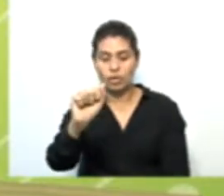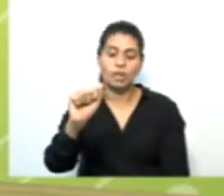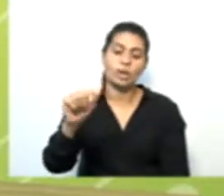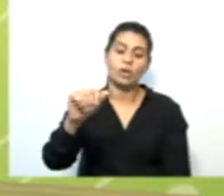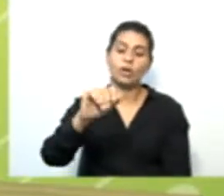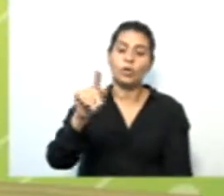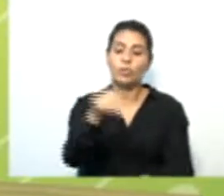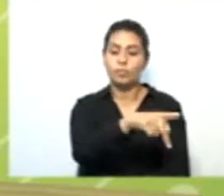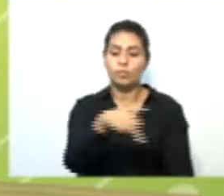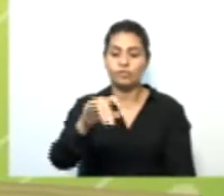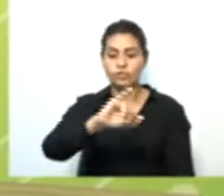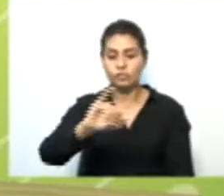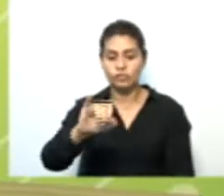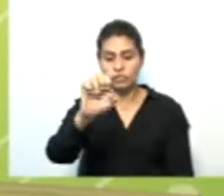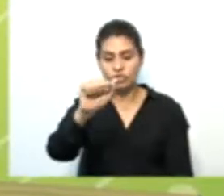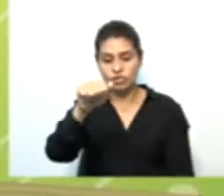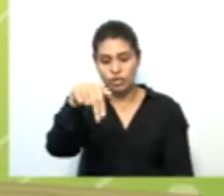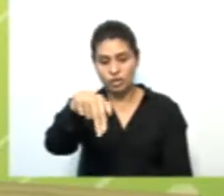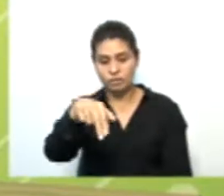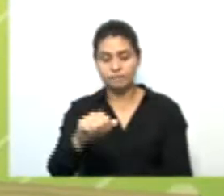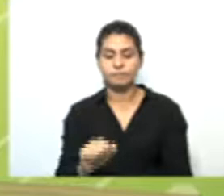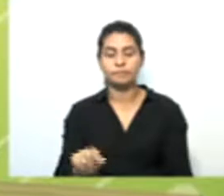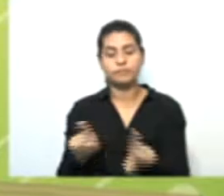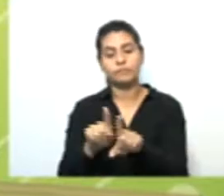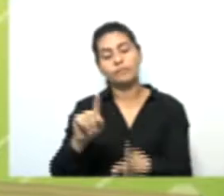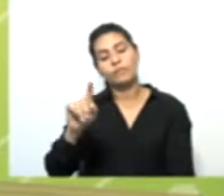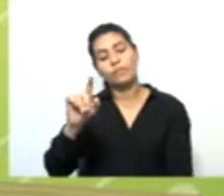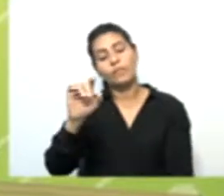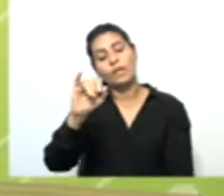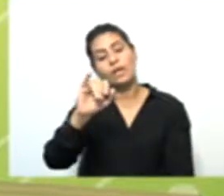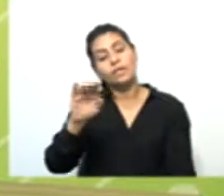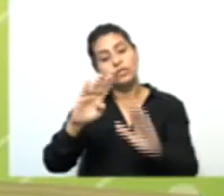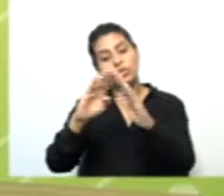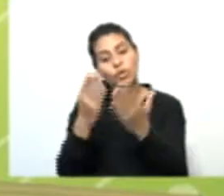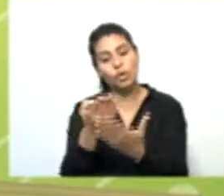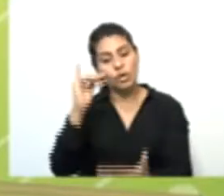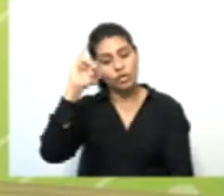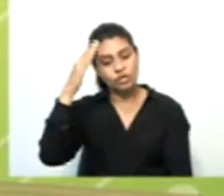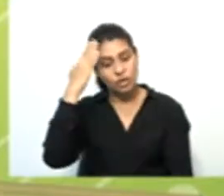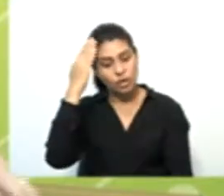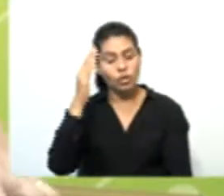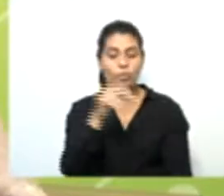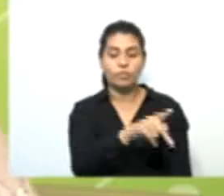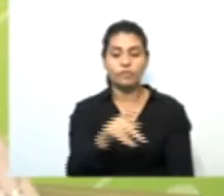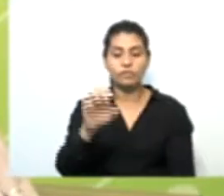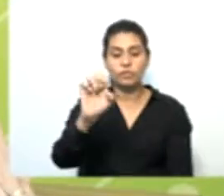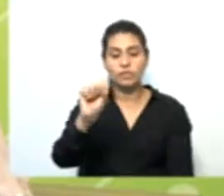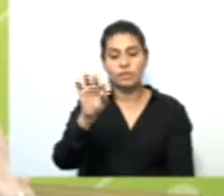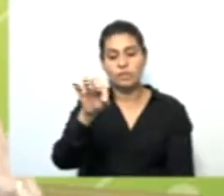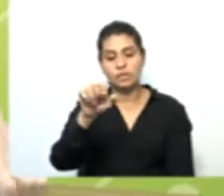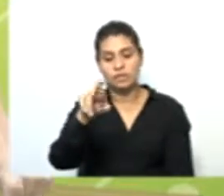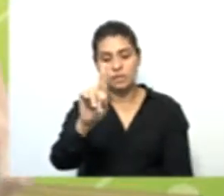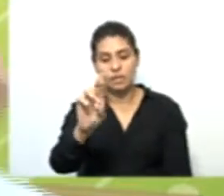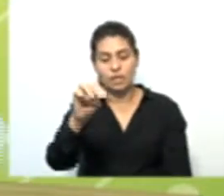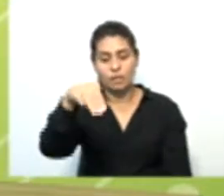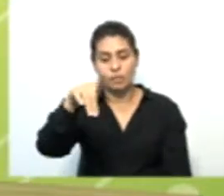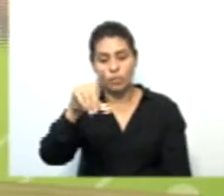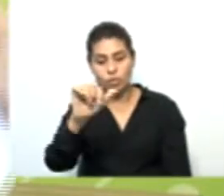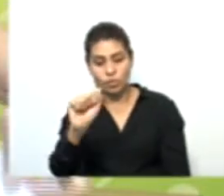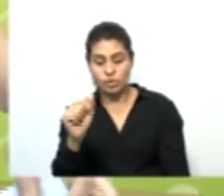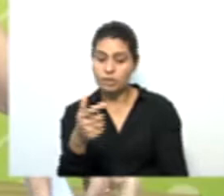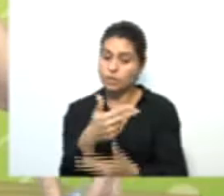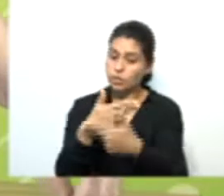alunos da Escola Primavera, do Polo Manuel Ribeiro de Jaru, da professora Esther Molina. Esses